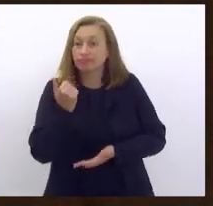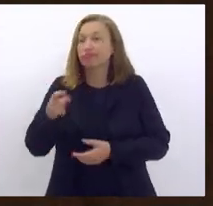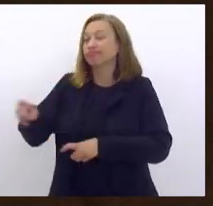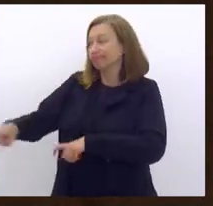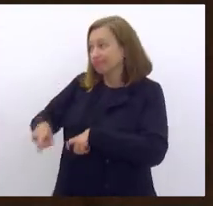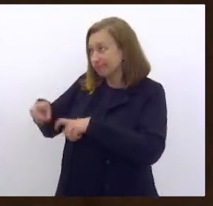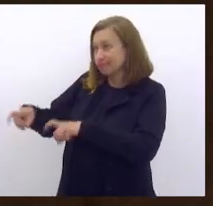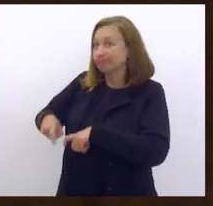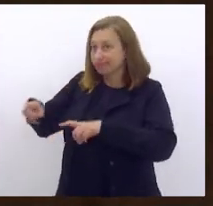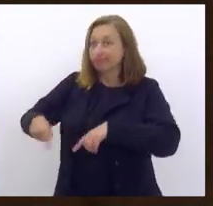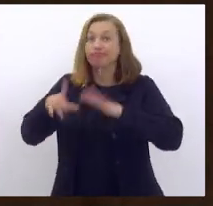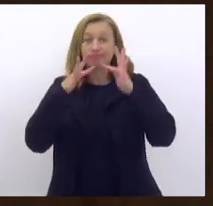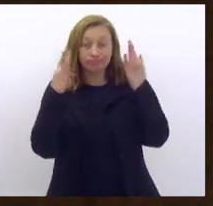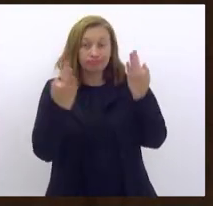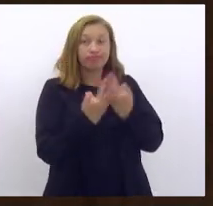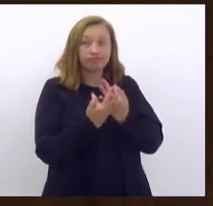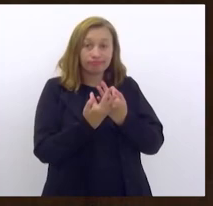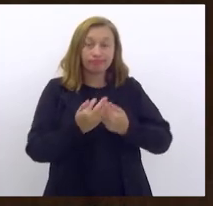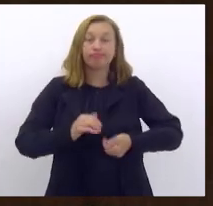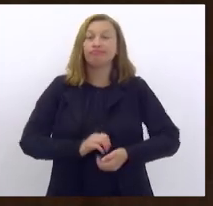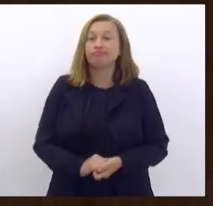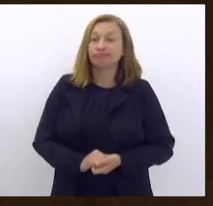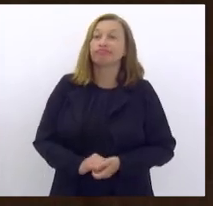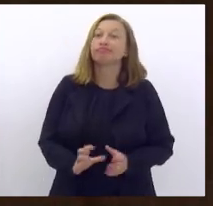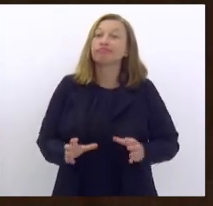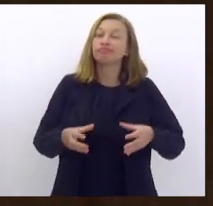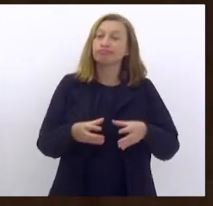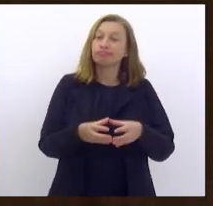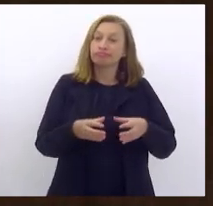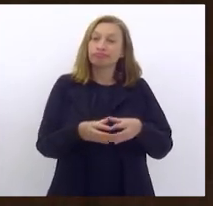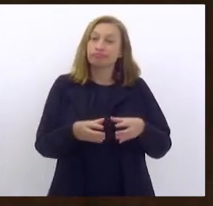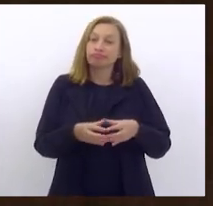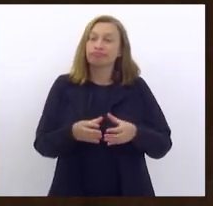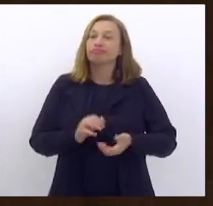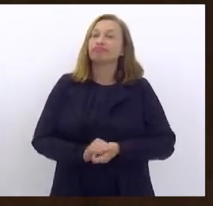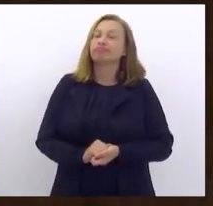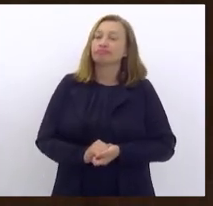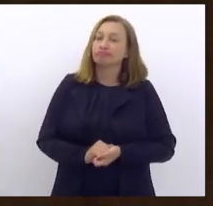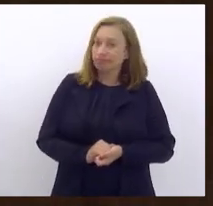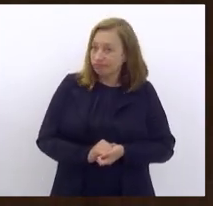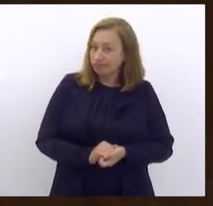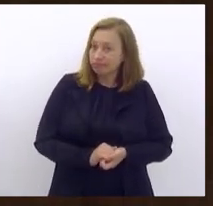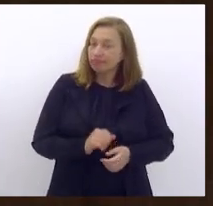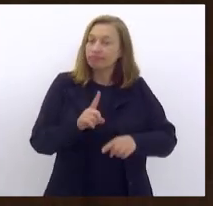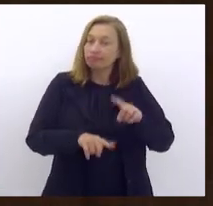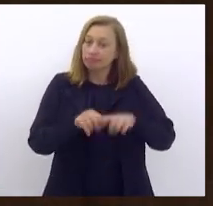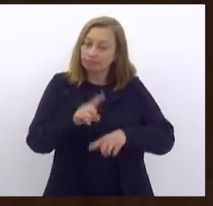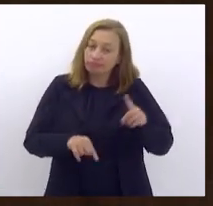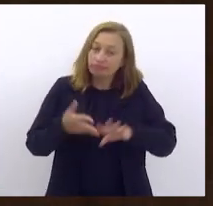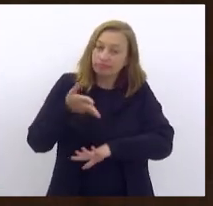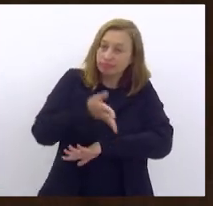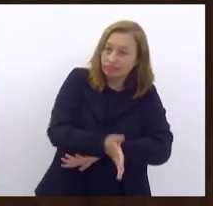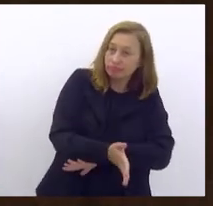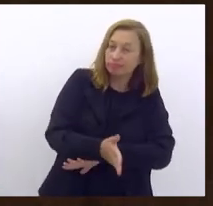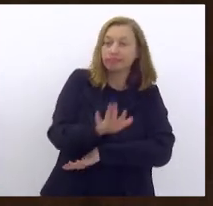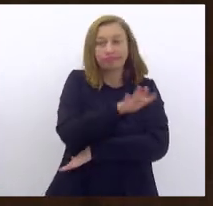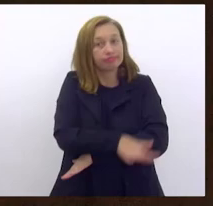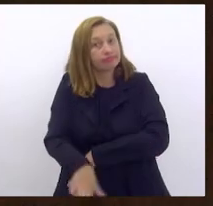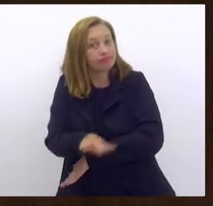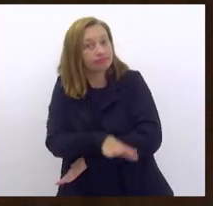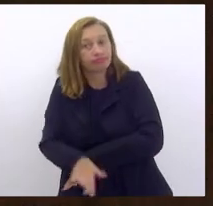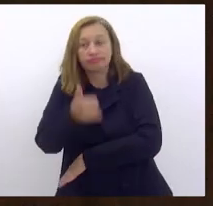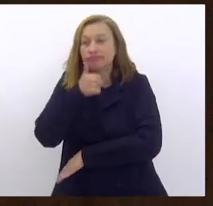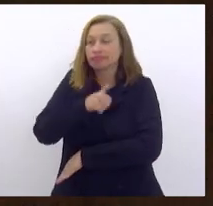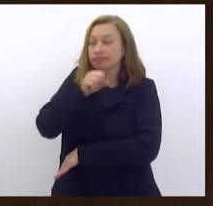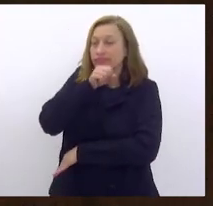familiares, as hortas comunitárias, para que o produto orgânico possa chegar para as crianças, para as mães,